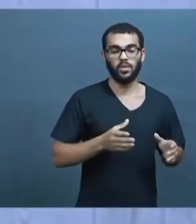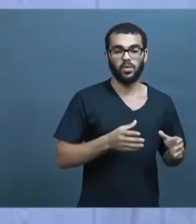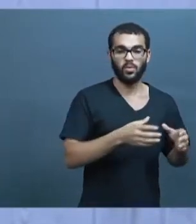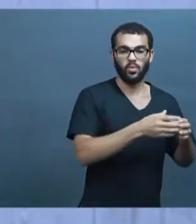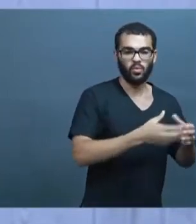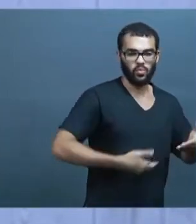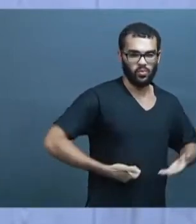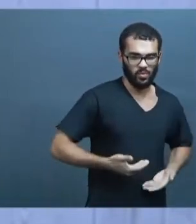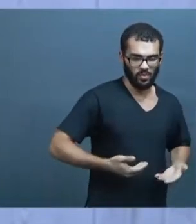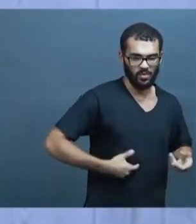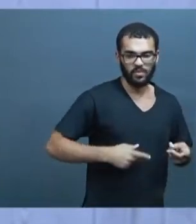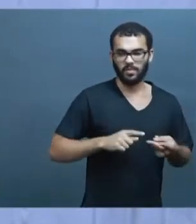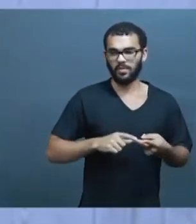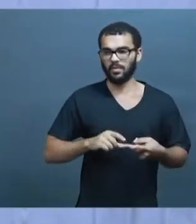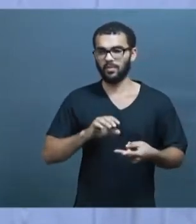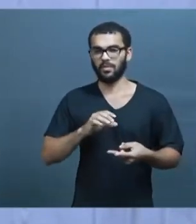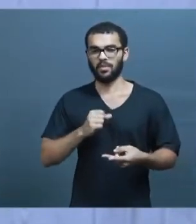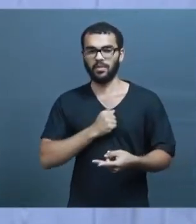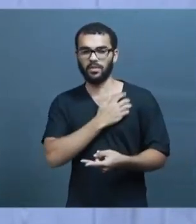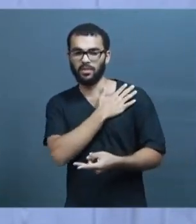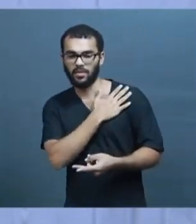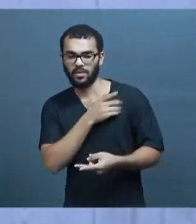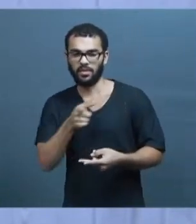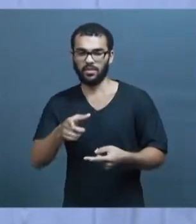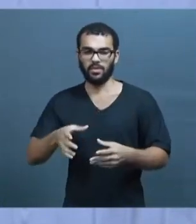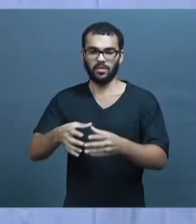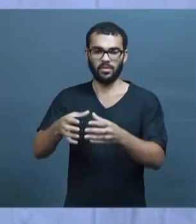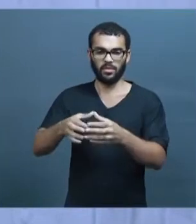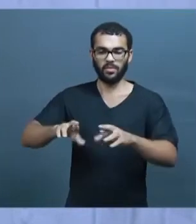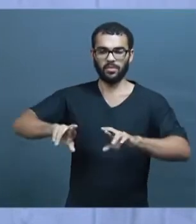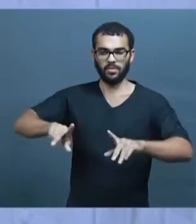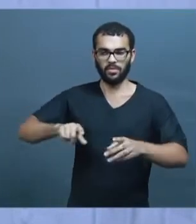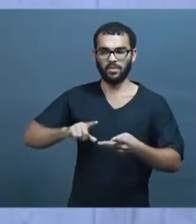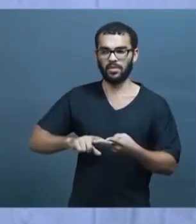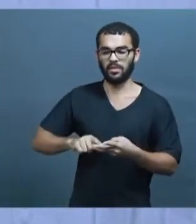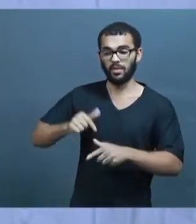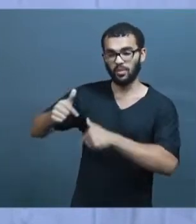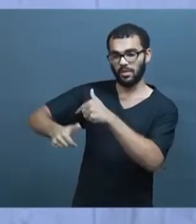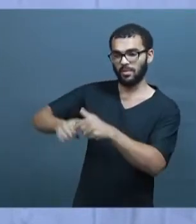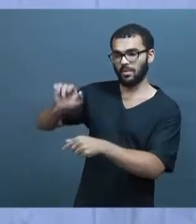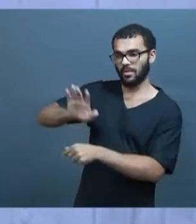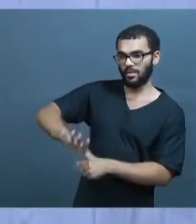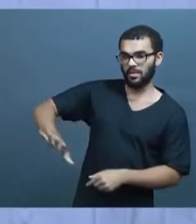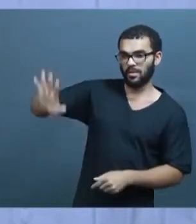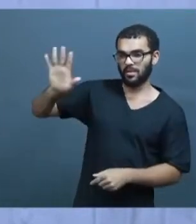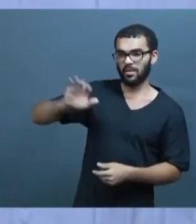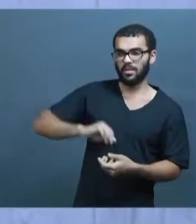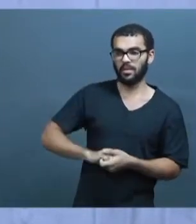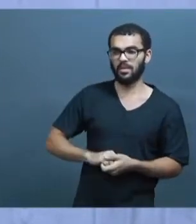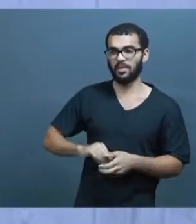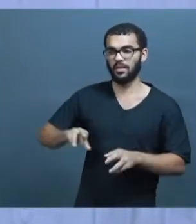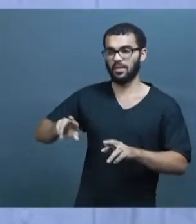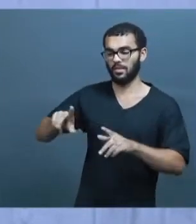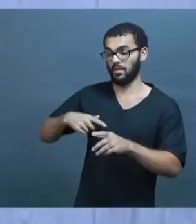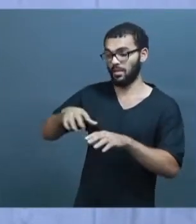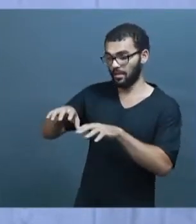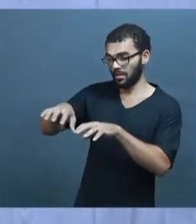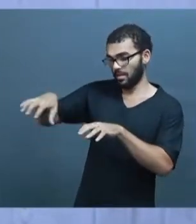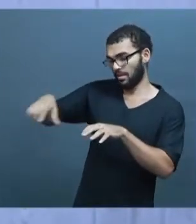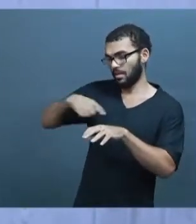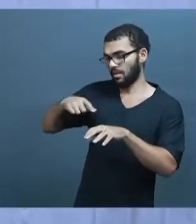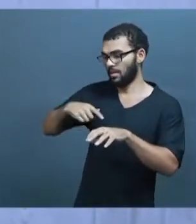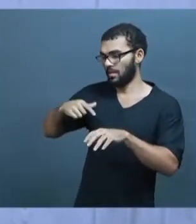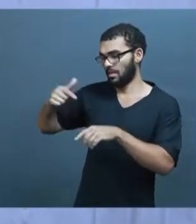regime existente para os militares e um regime dos trabalhadores em geral, esse dos trabalhadores em geral, com diferença entre o trabalhador urbano e o trabalhador